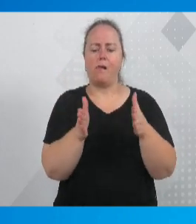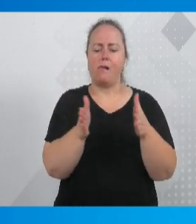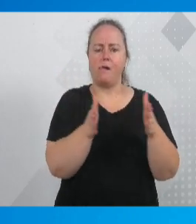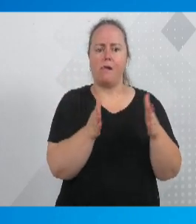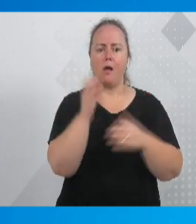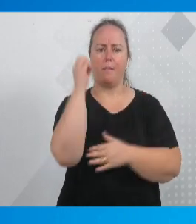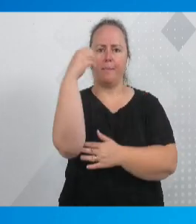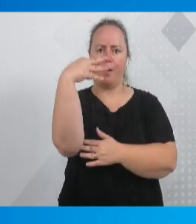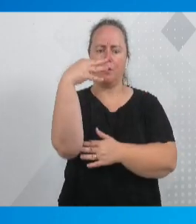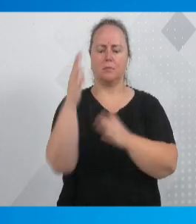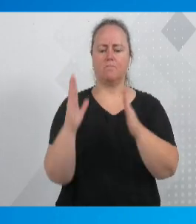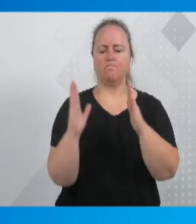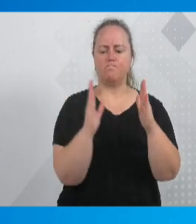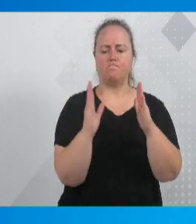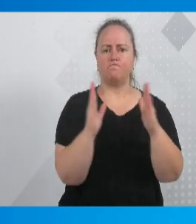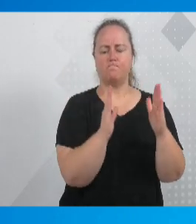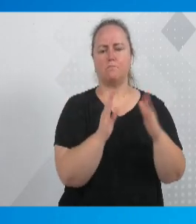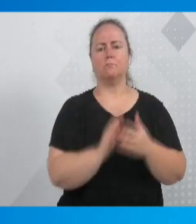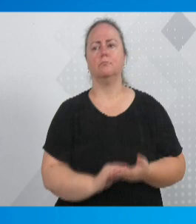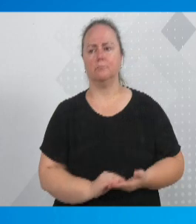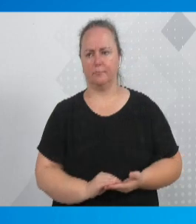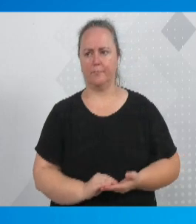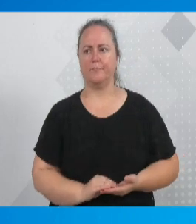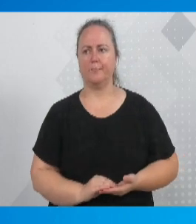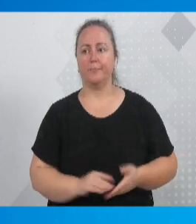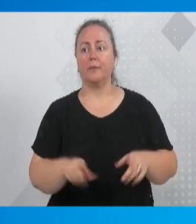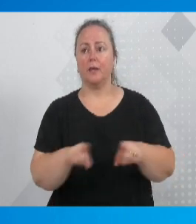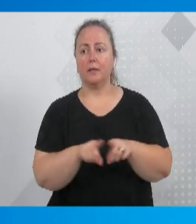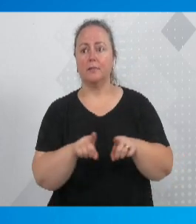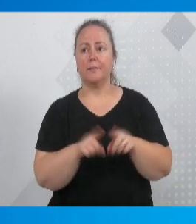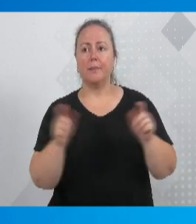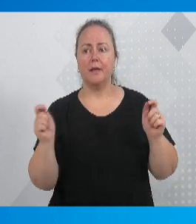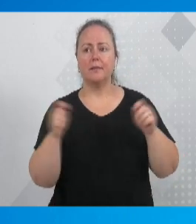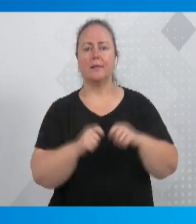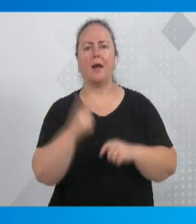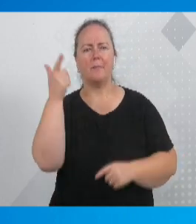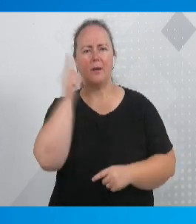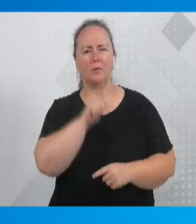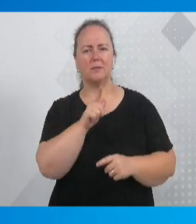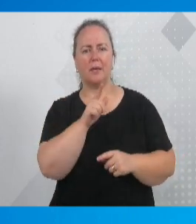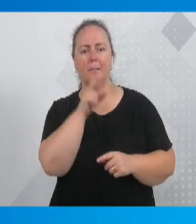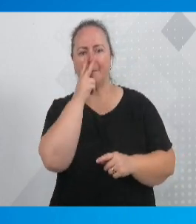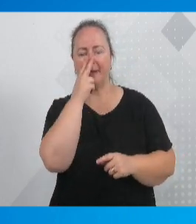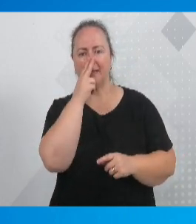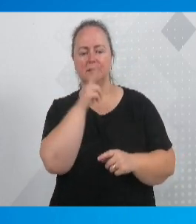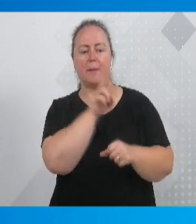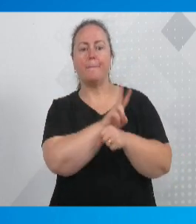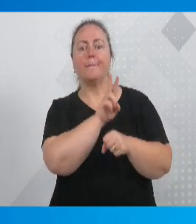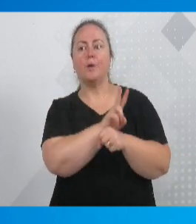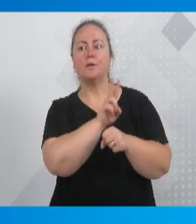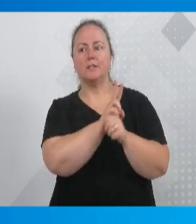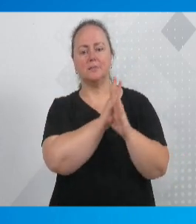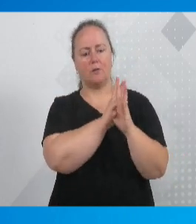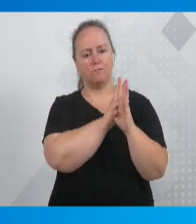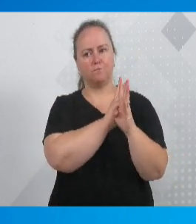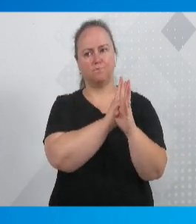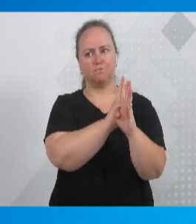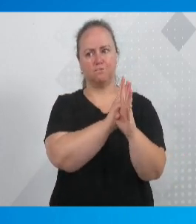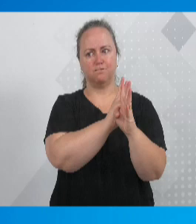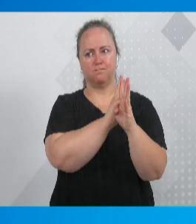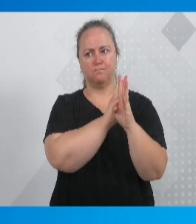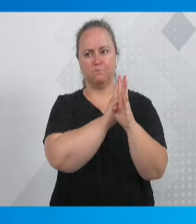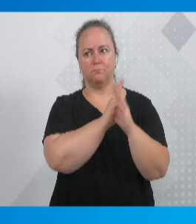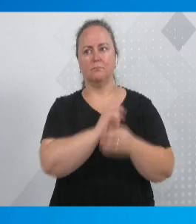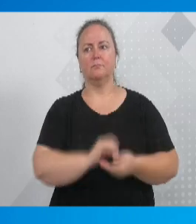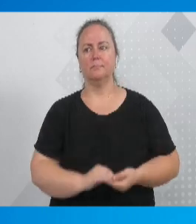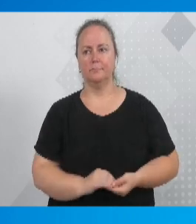e inclusive nesse local que seja colocado o guarda reio guarda reio de proteção Olha o absurdo é estreito a calçada